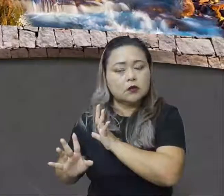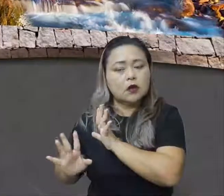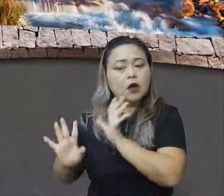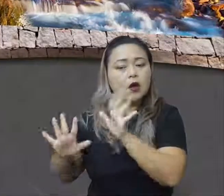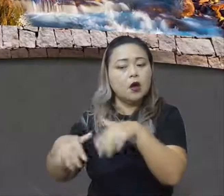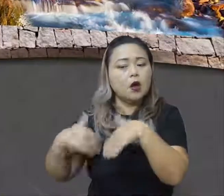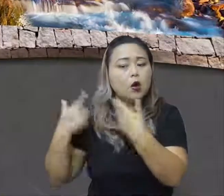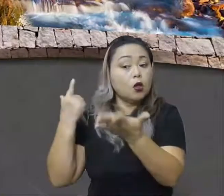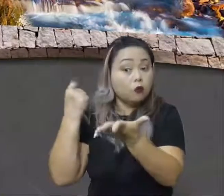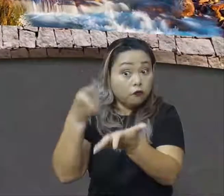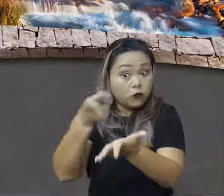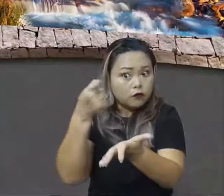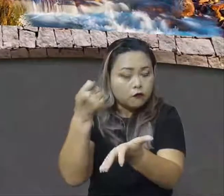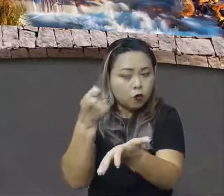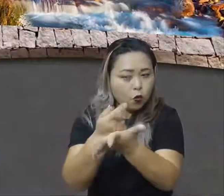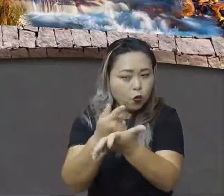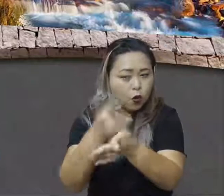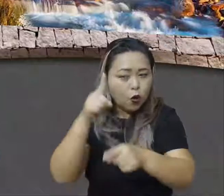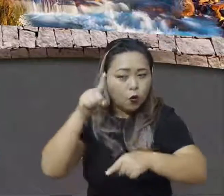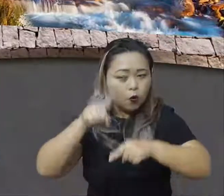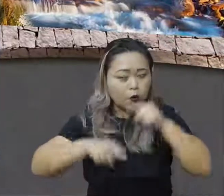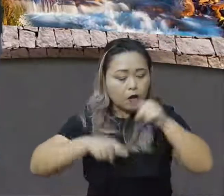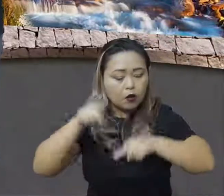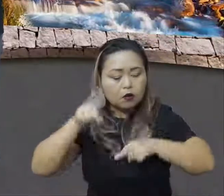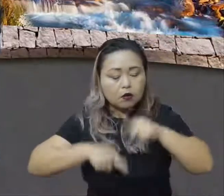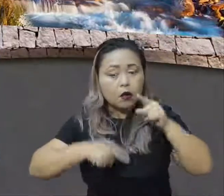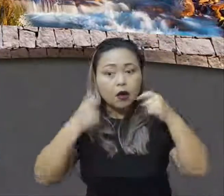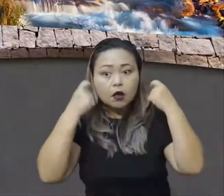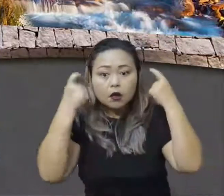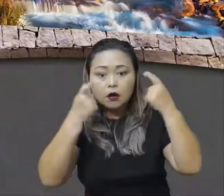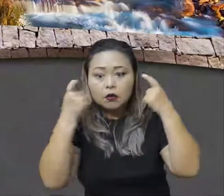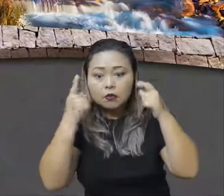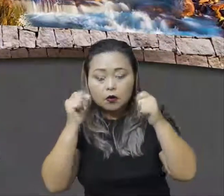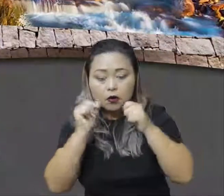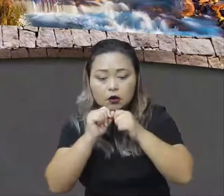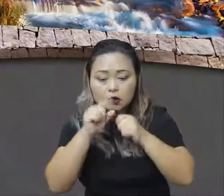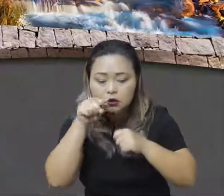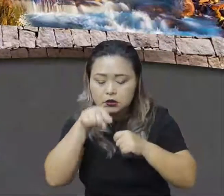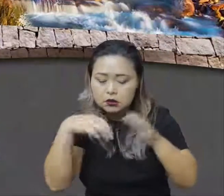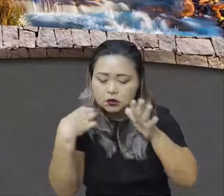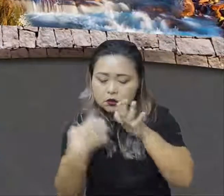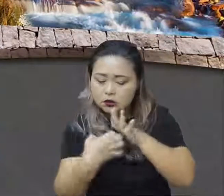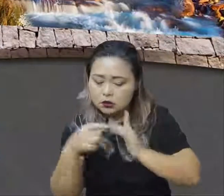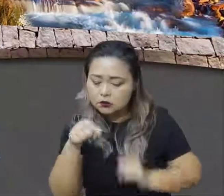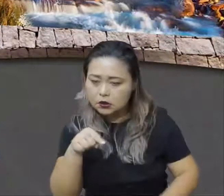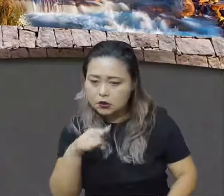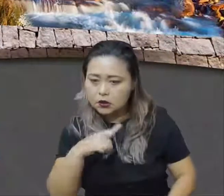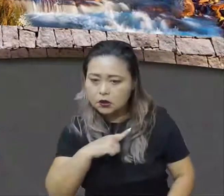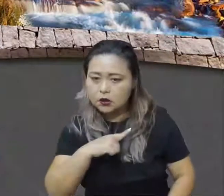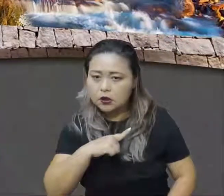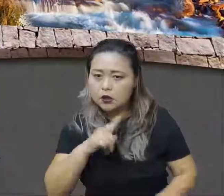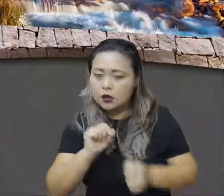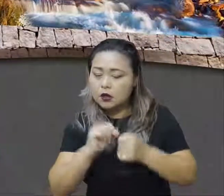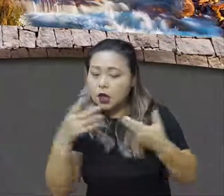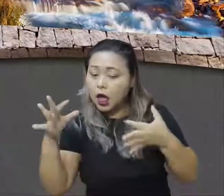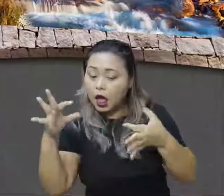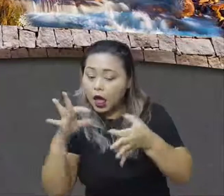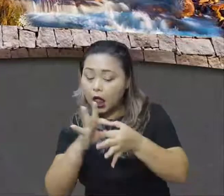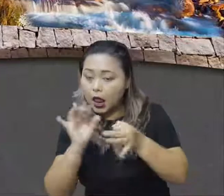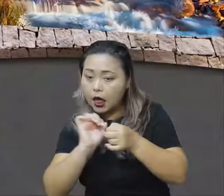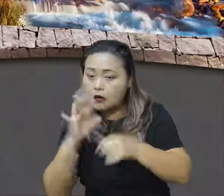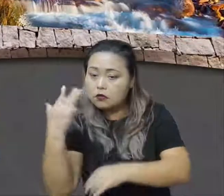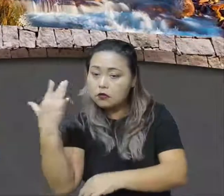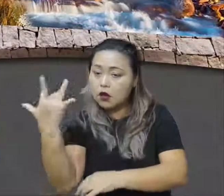você for comprar produtos, fica preocupado se a empresa tem muito a ver com o meio ambiente. Mas eu já falei